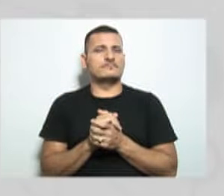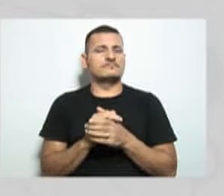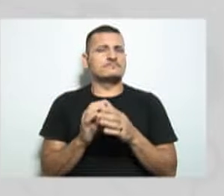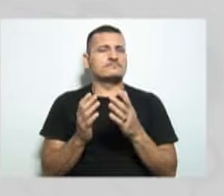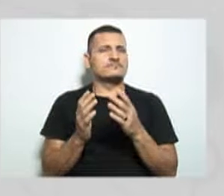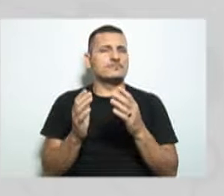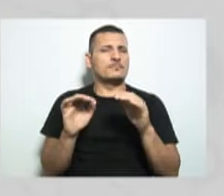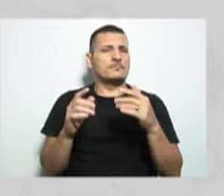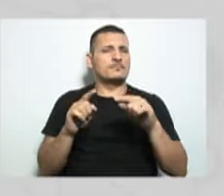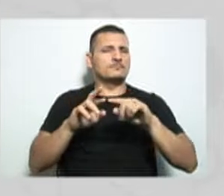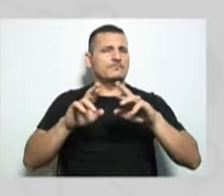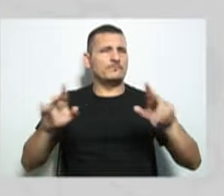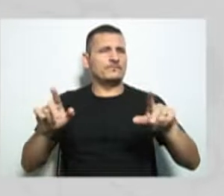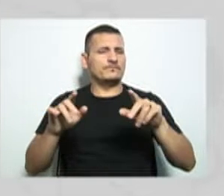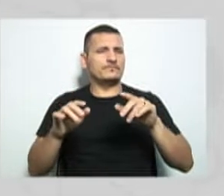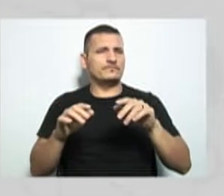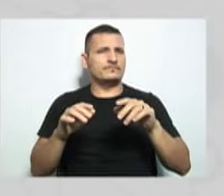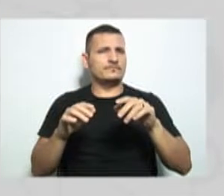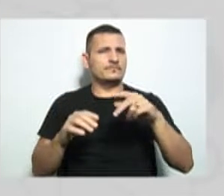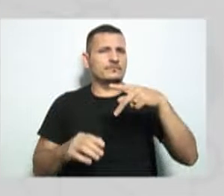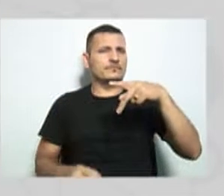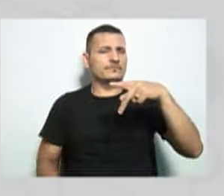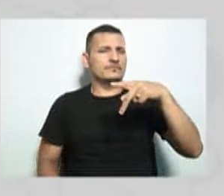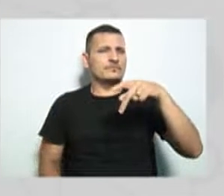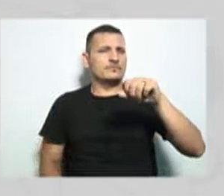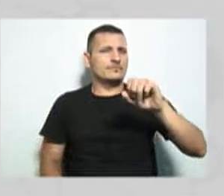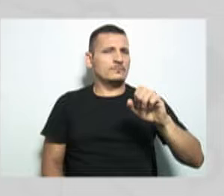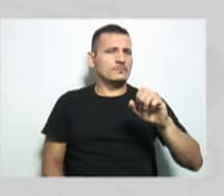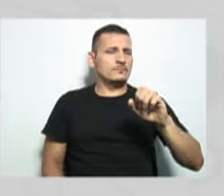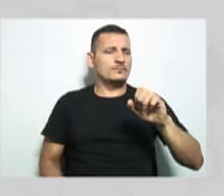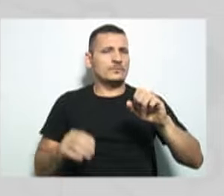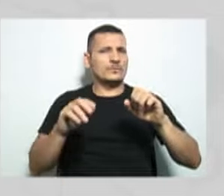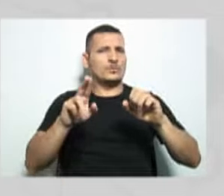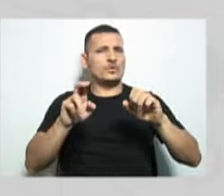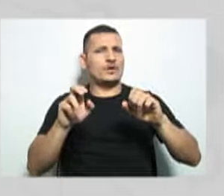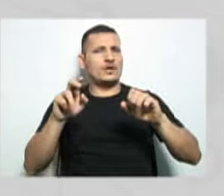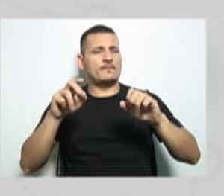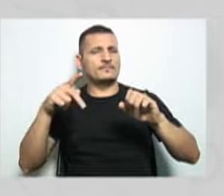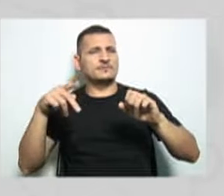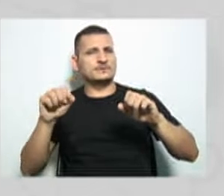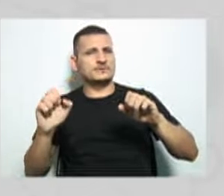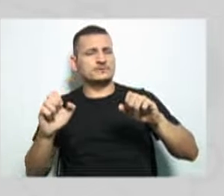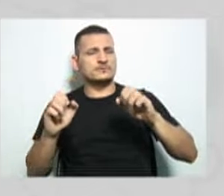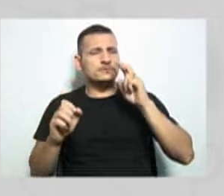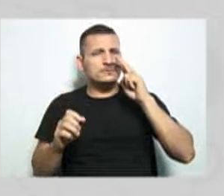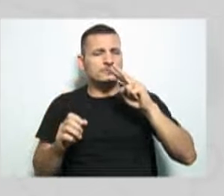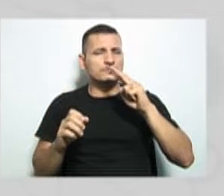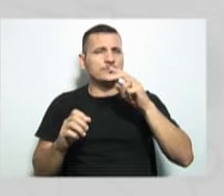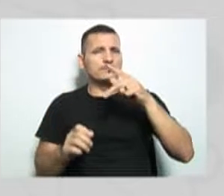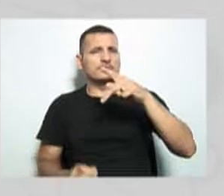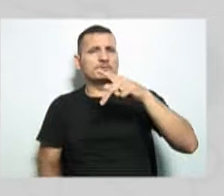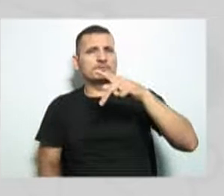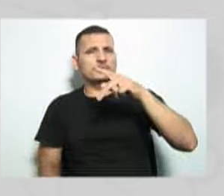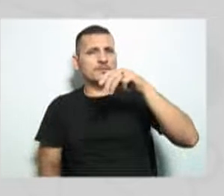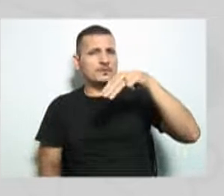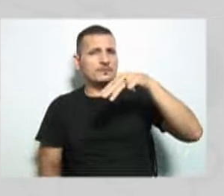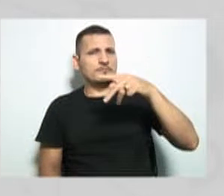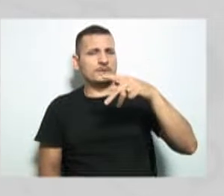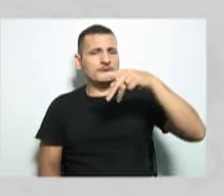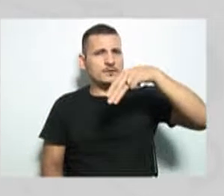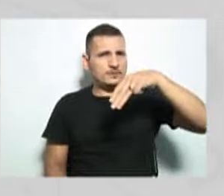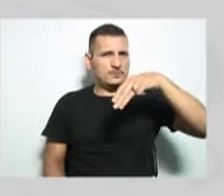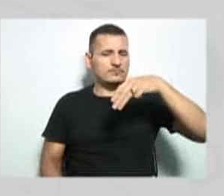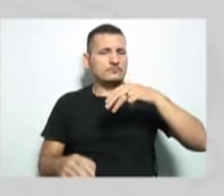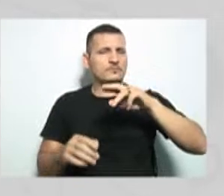é a diferença entre o Pepsi e o EPS e a média ponderada? Que eu estou vendo que a média ponderada ela é menor. Ela é menor por quê?